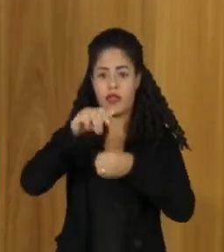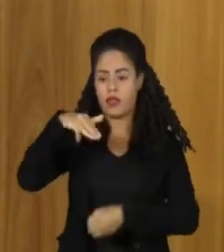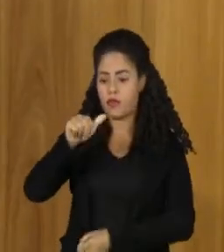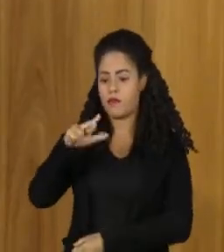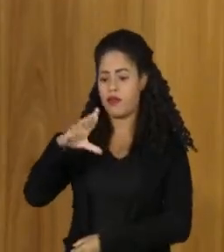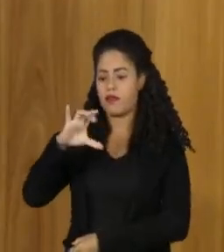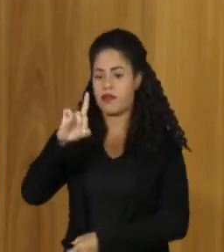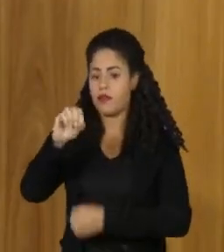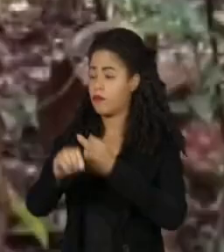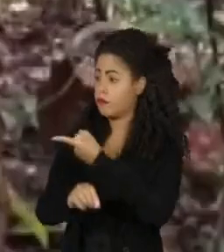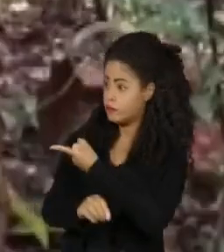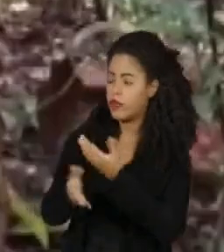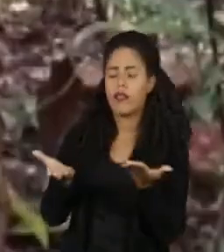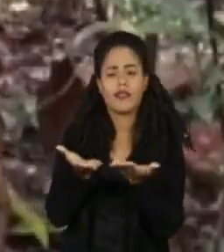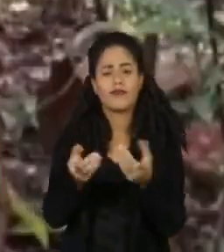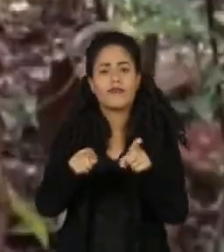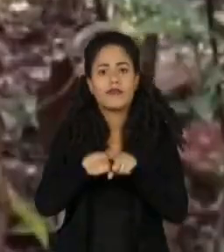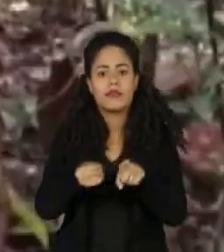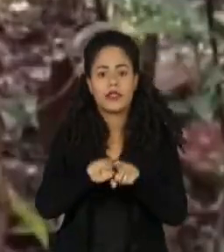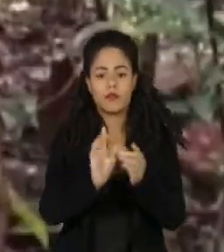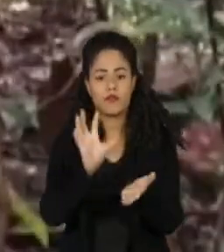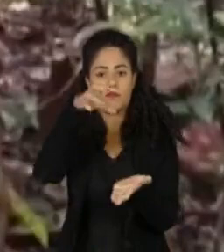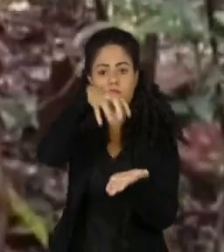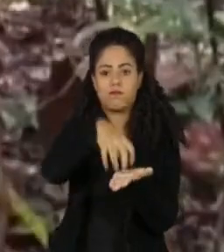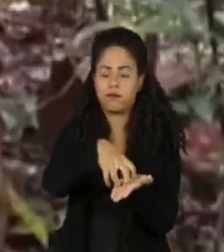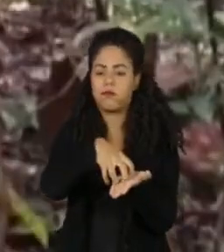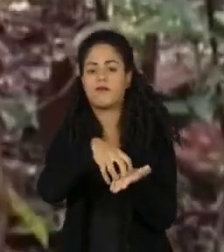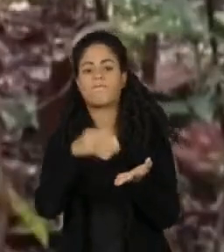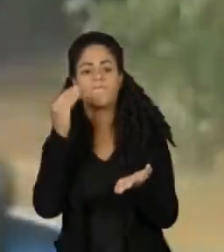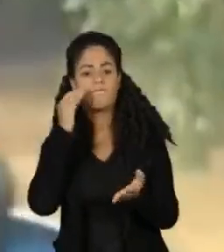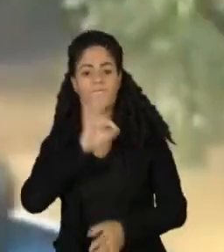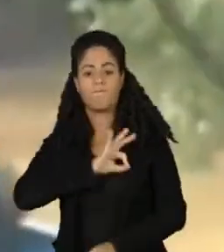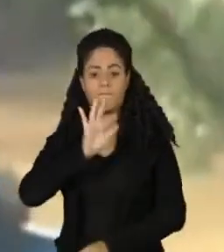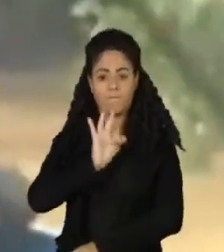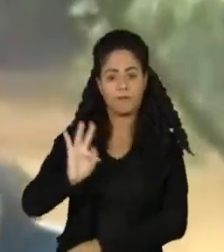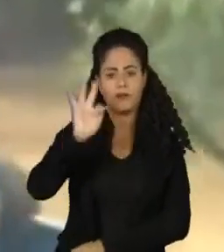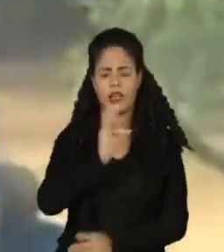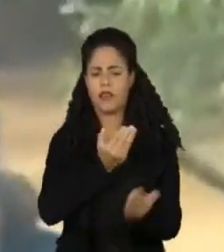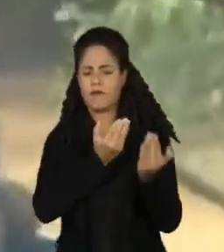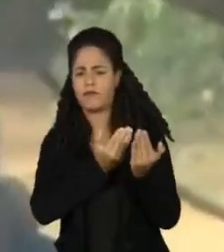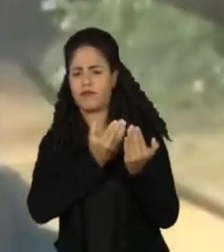Xavier. Na época, o órgão chegou a ser alvo de uma operação da Polícia Federal por